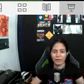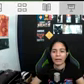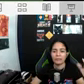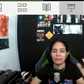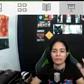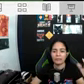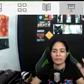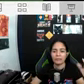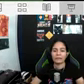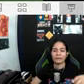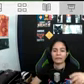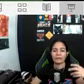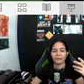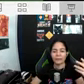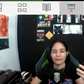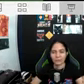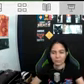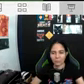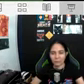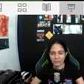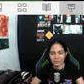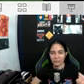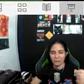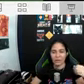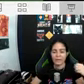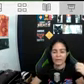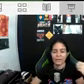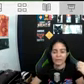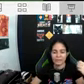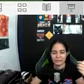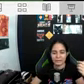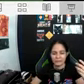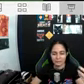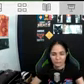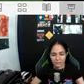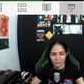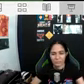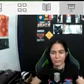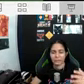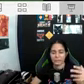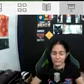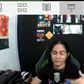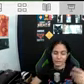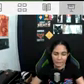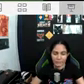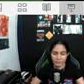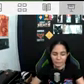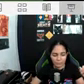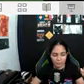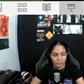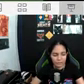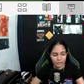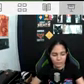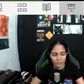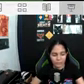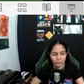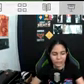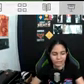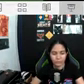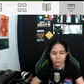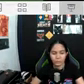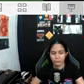Seu trabalho em relação a verificar se a população está com diabetes, se tem, né, problema de